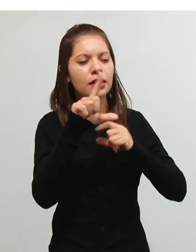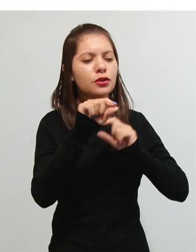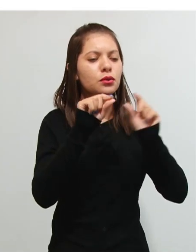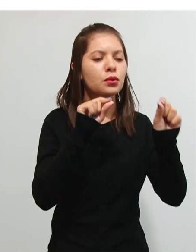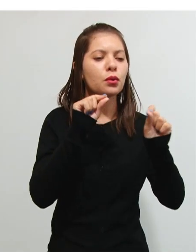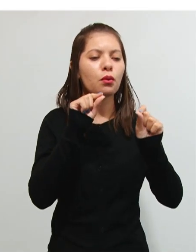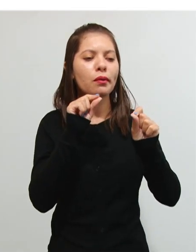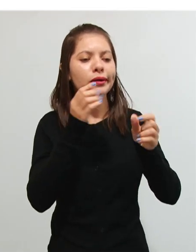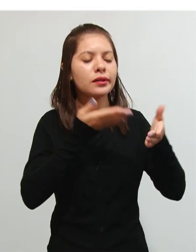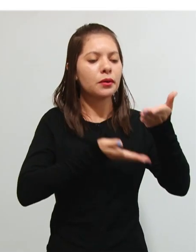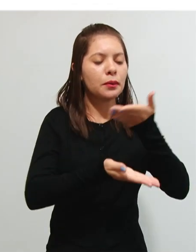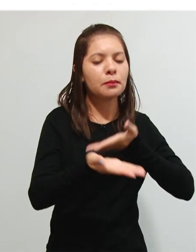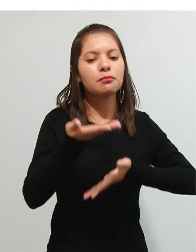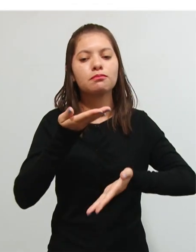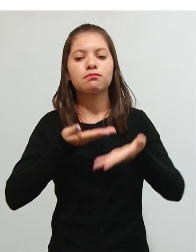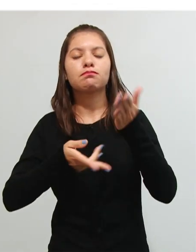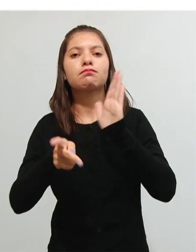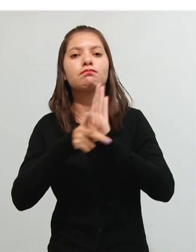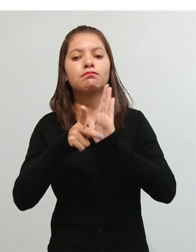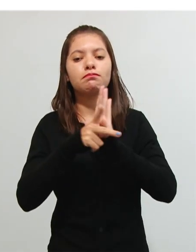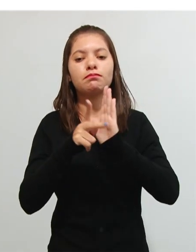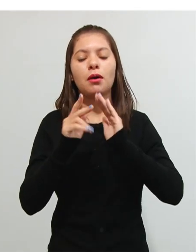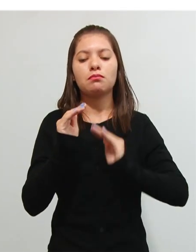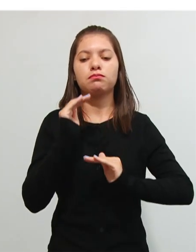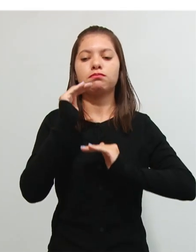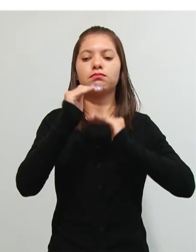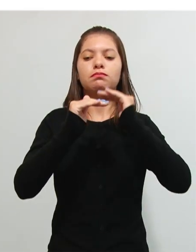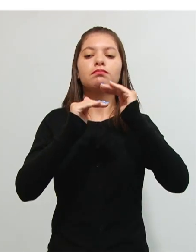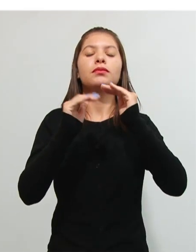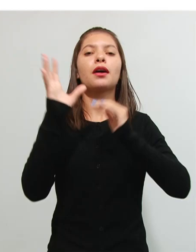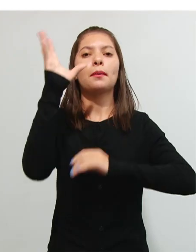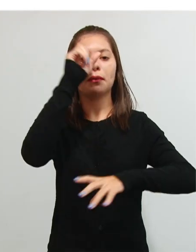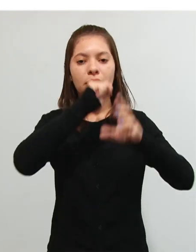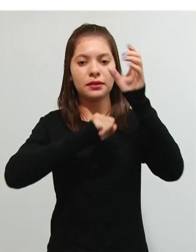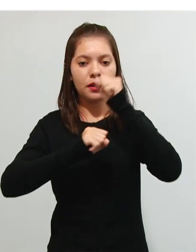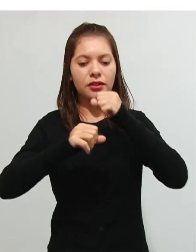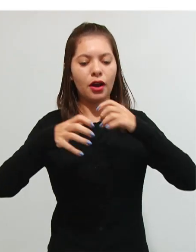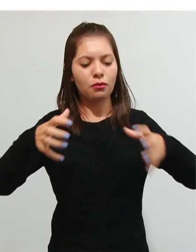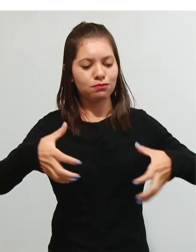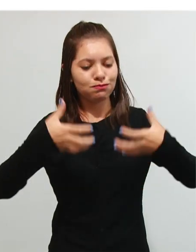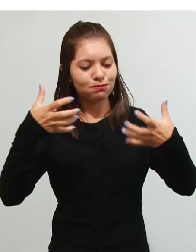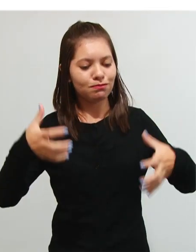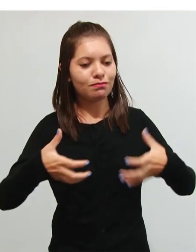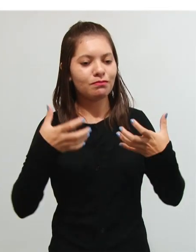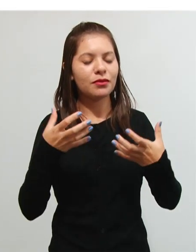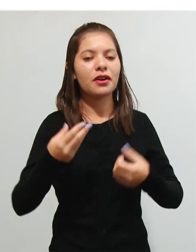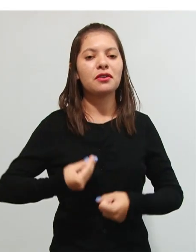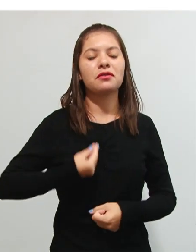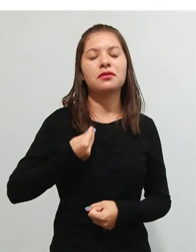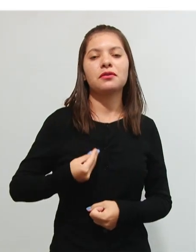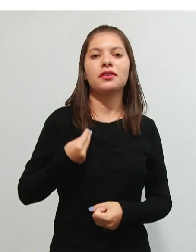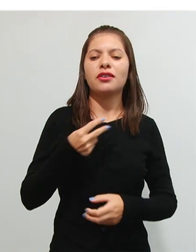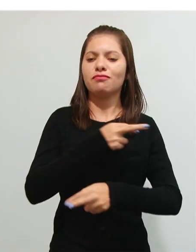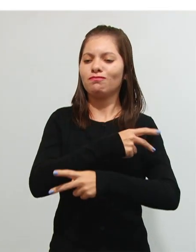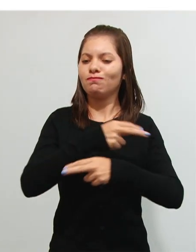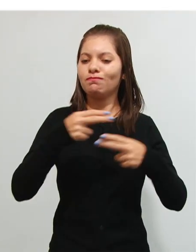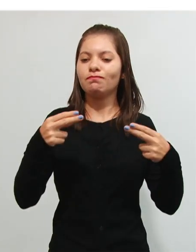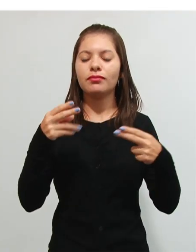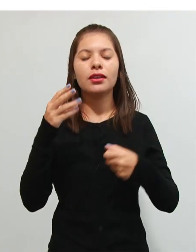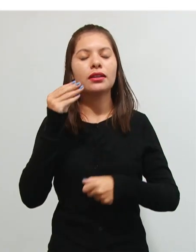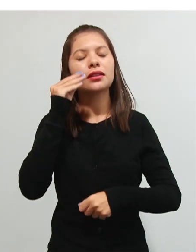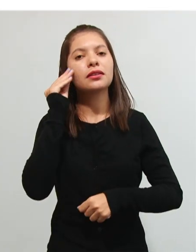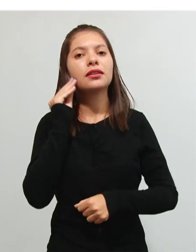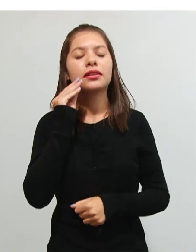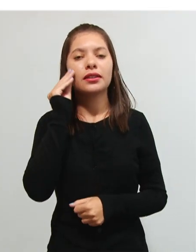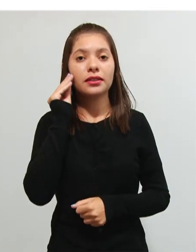ele contribui para o seu próprio processo de aprendizagem, porque ele é estimulado a vivenciar diferentes experiências,